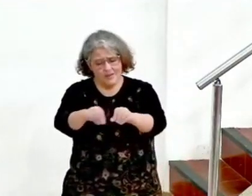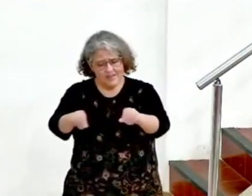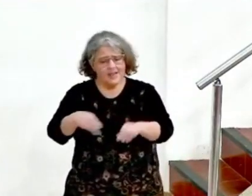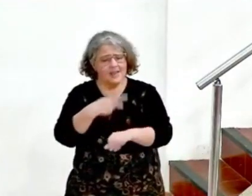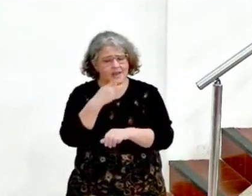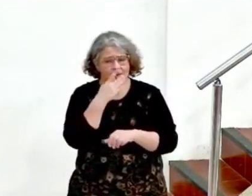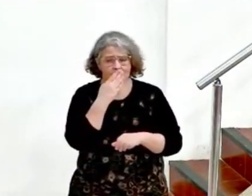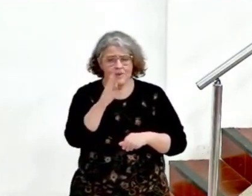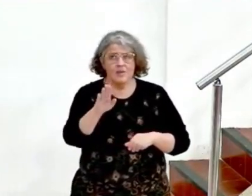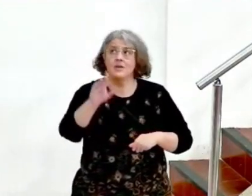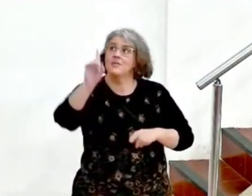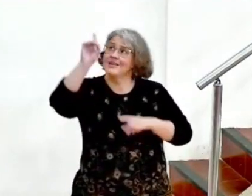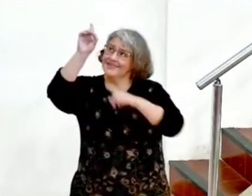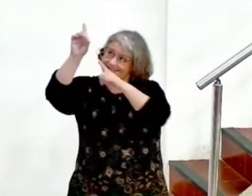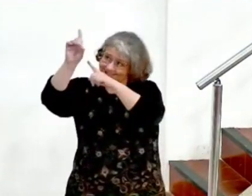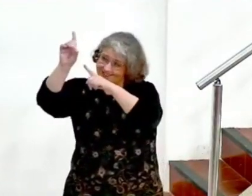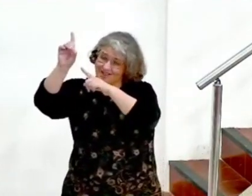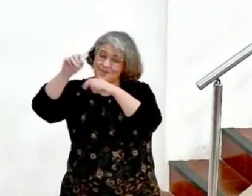uma obra